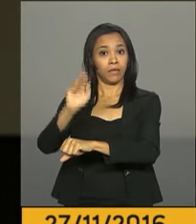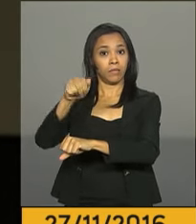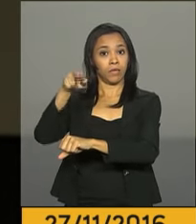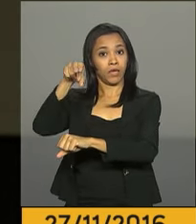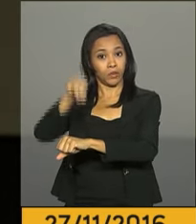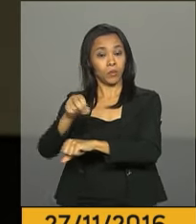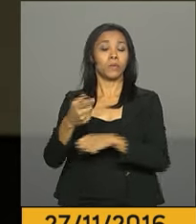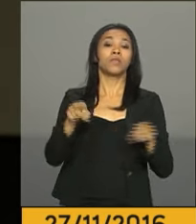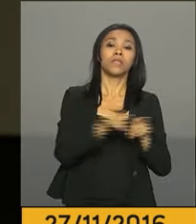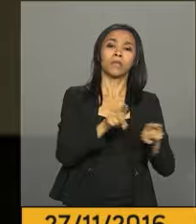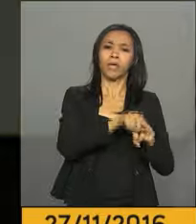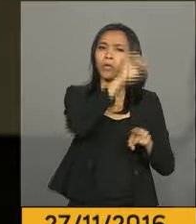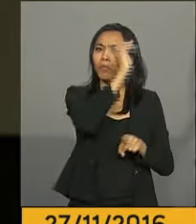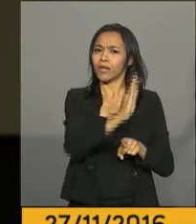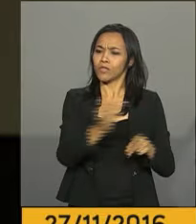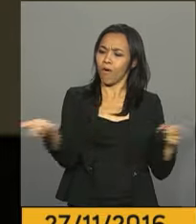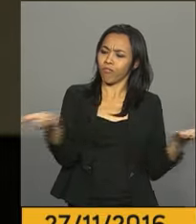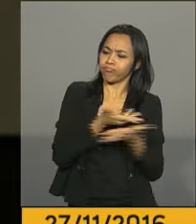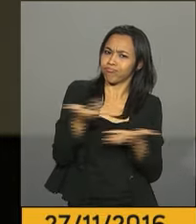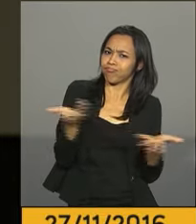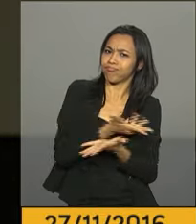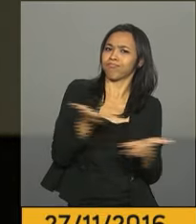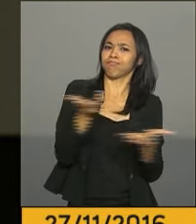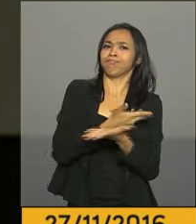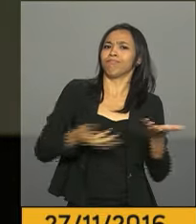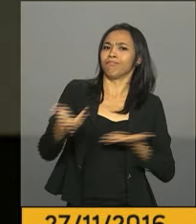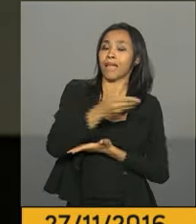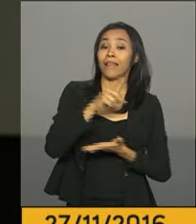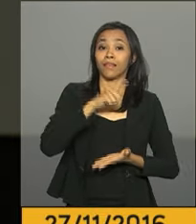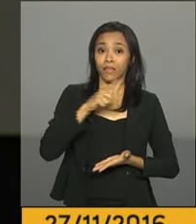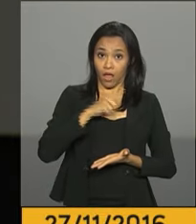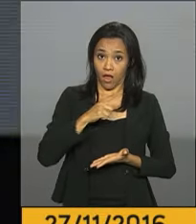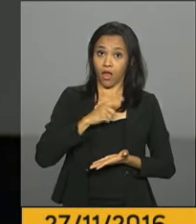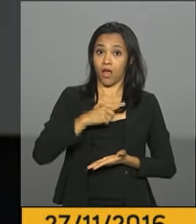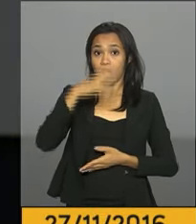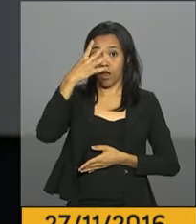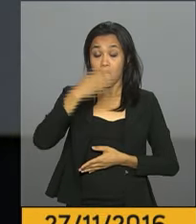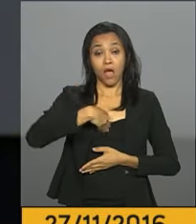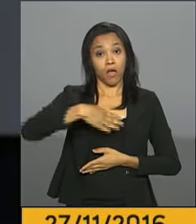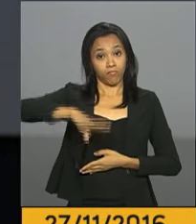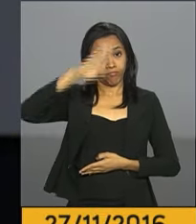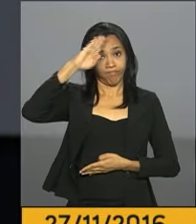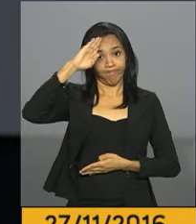Há bastante tempo, há uma força da Marinha brasileira